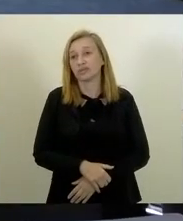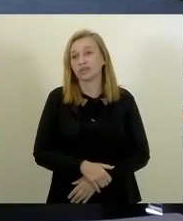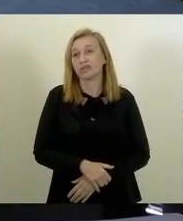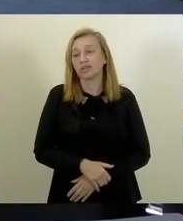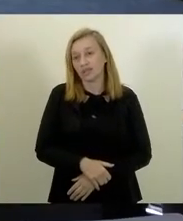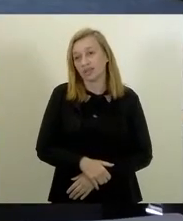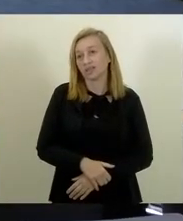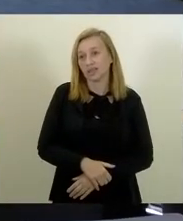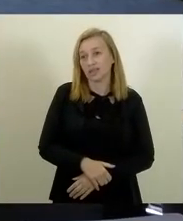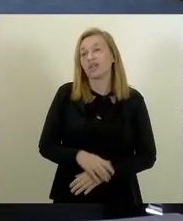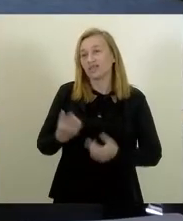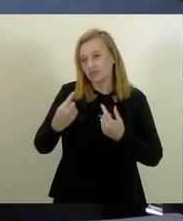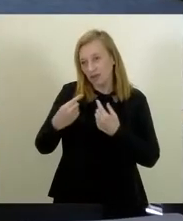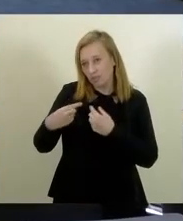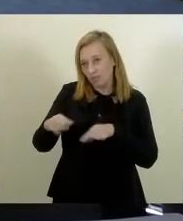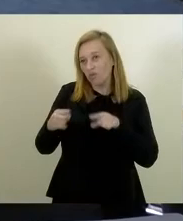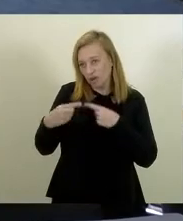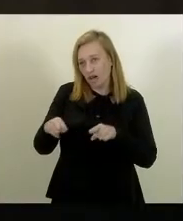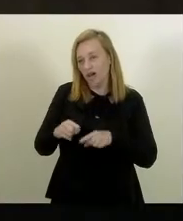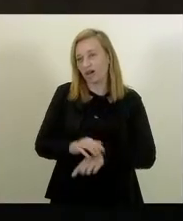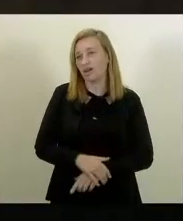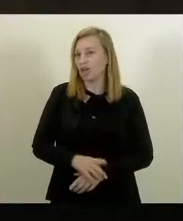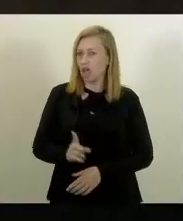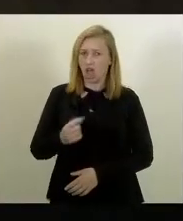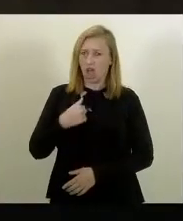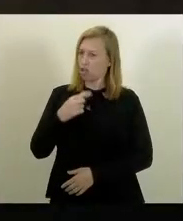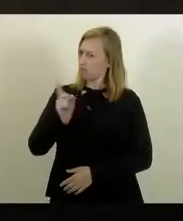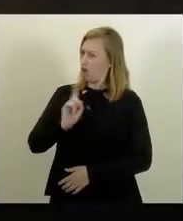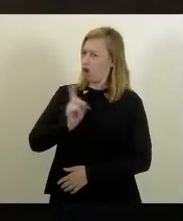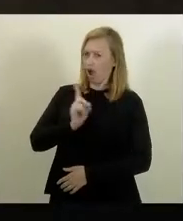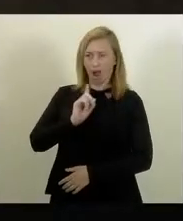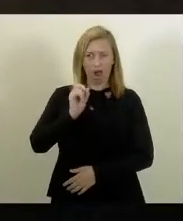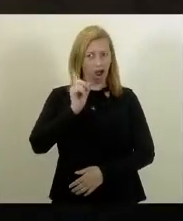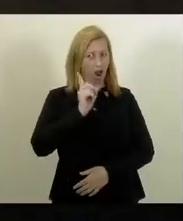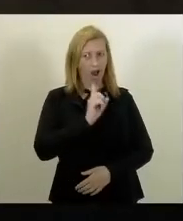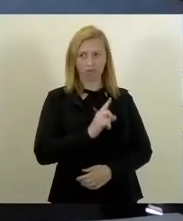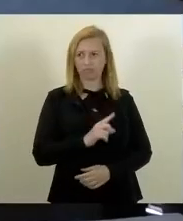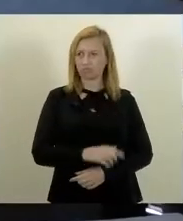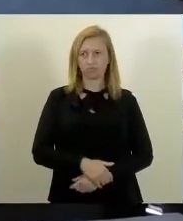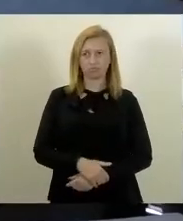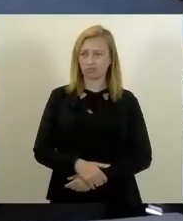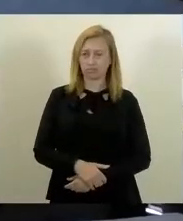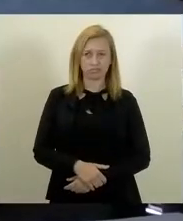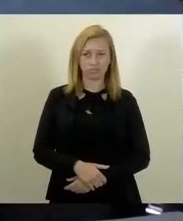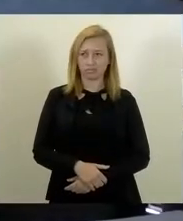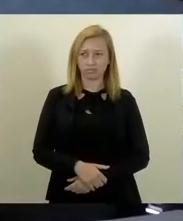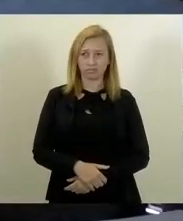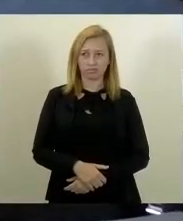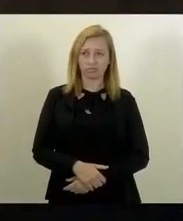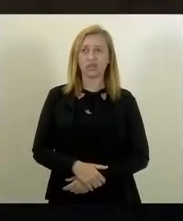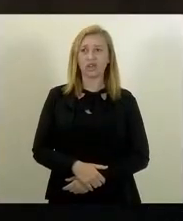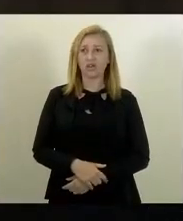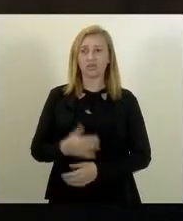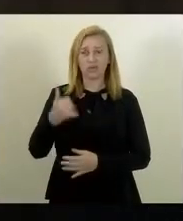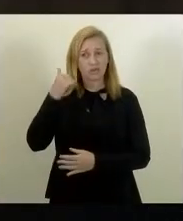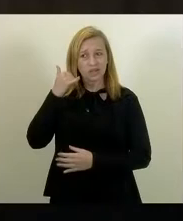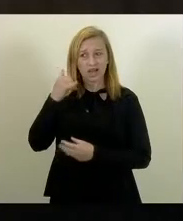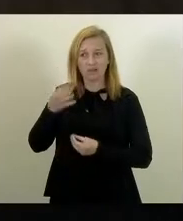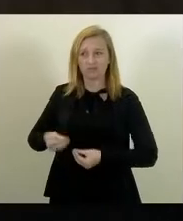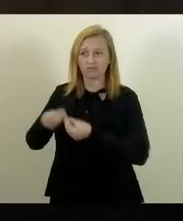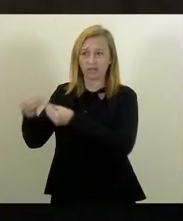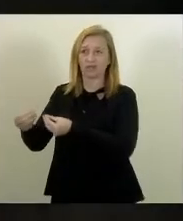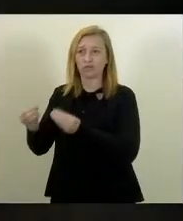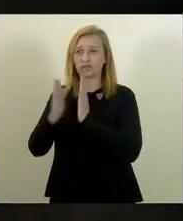Você vai provocar o Luiz Paulo? De jeito nenhum, deputado, pelo amor de Deus. Não vai. Eu vou dar o telefone da rezadeira para ele.